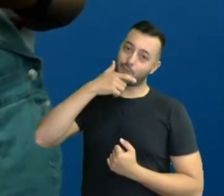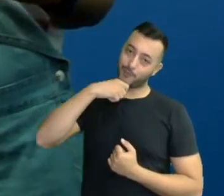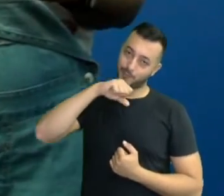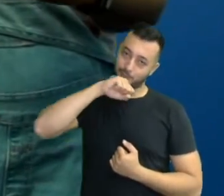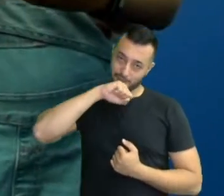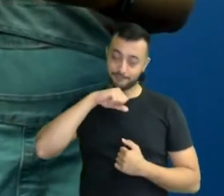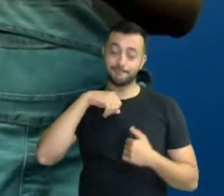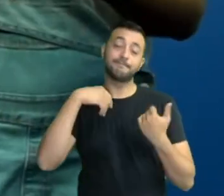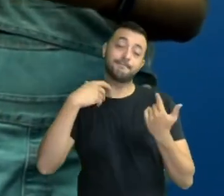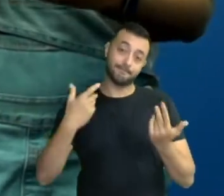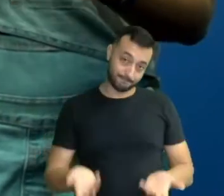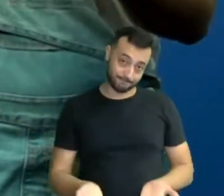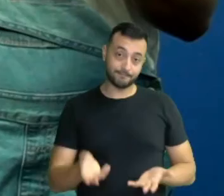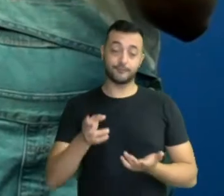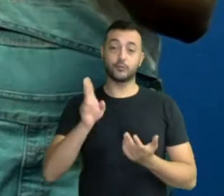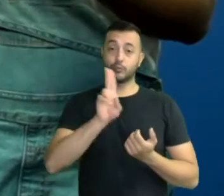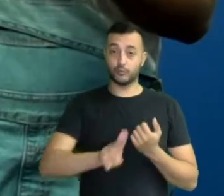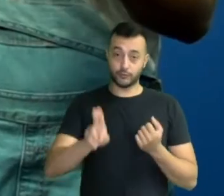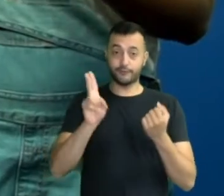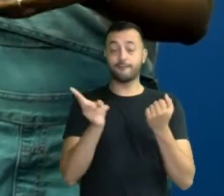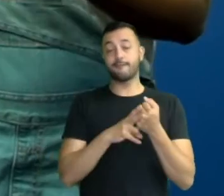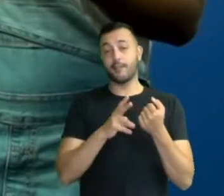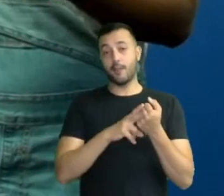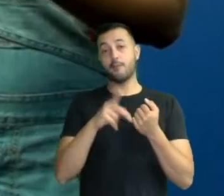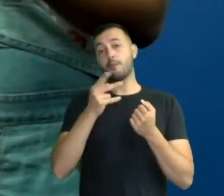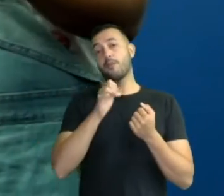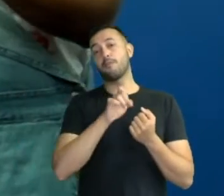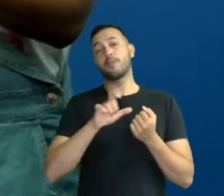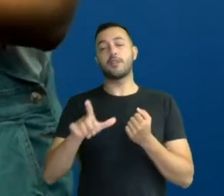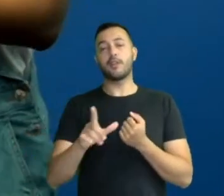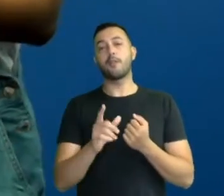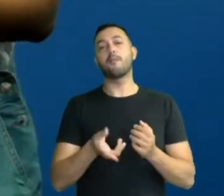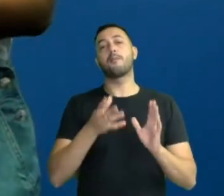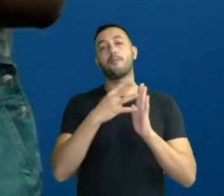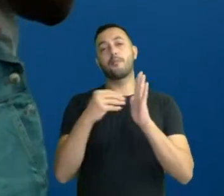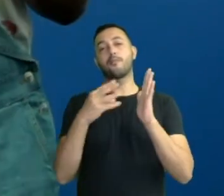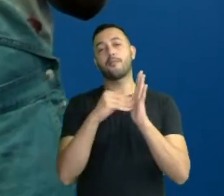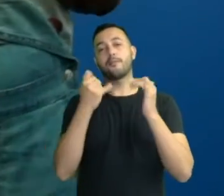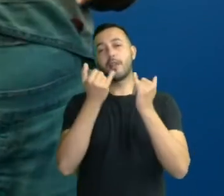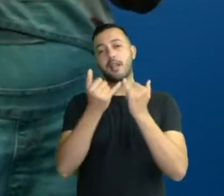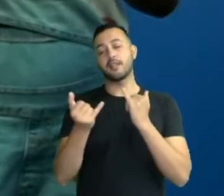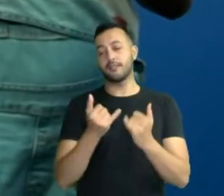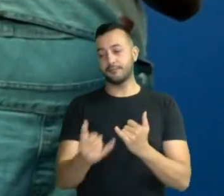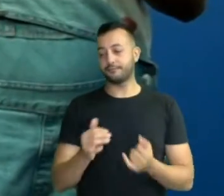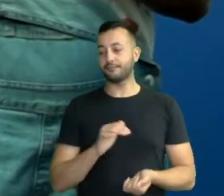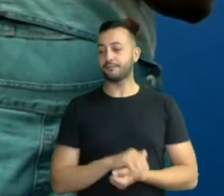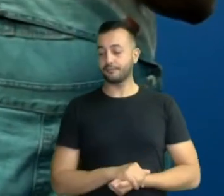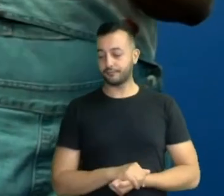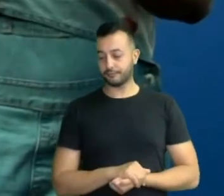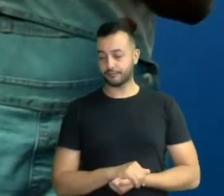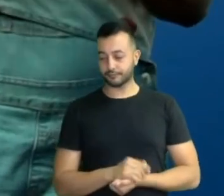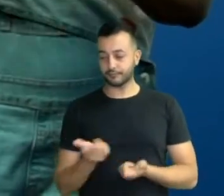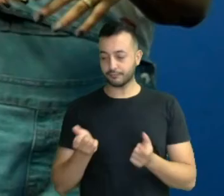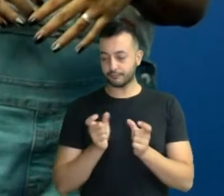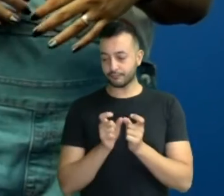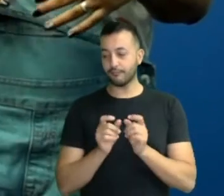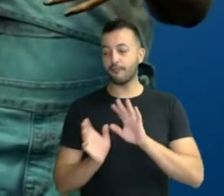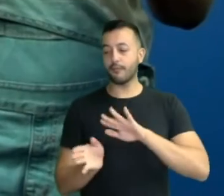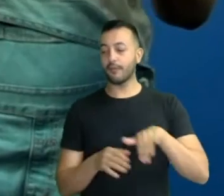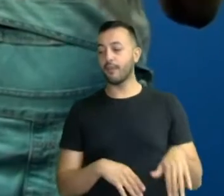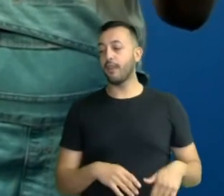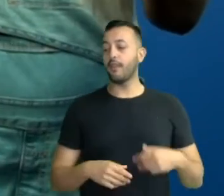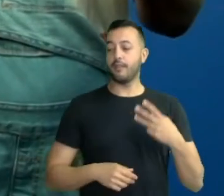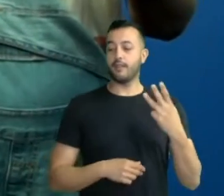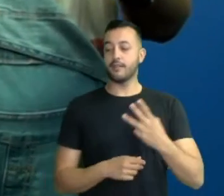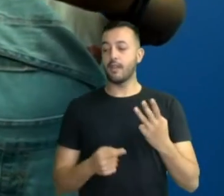Então, a gente usa o verbo na forma pronominal, parecer-se. Voy al médico. significa que